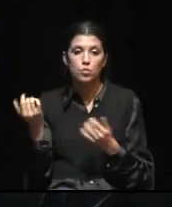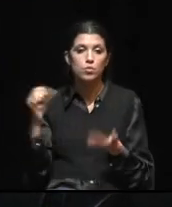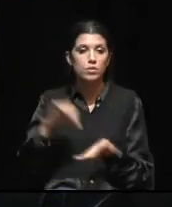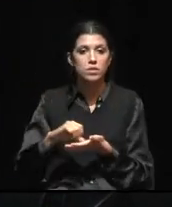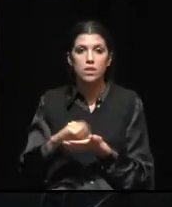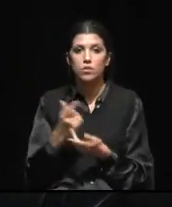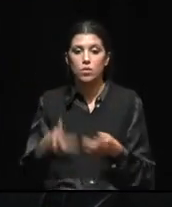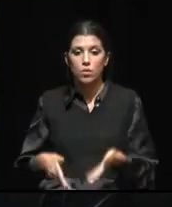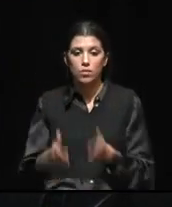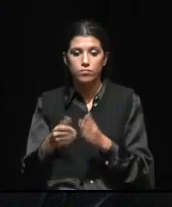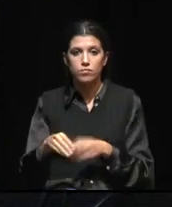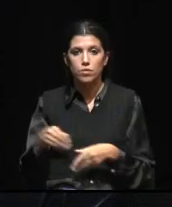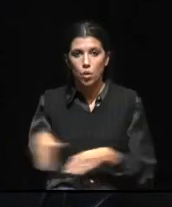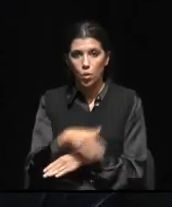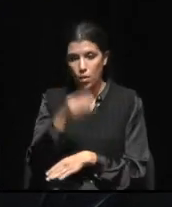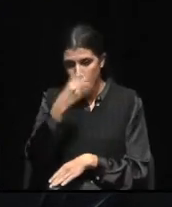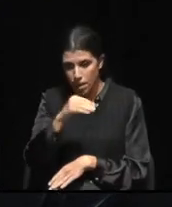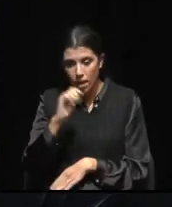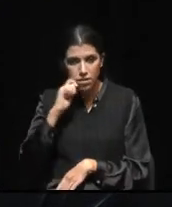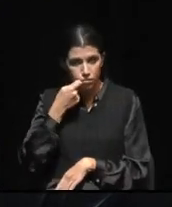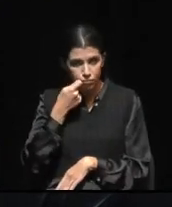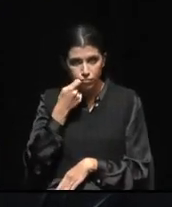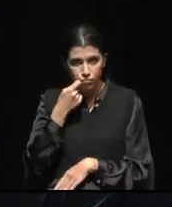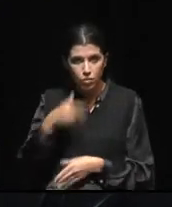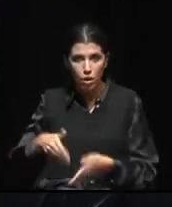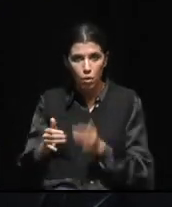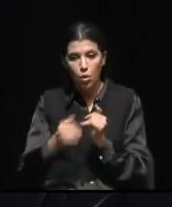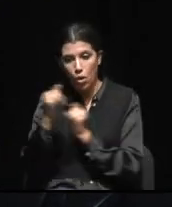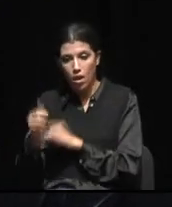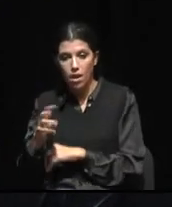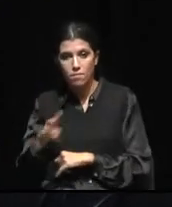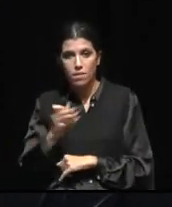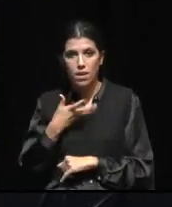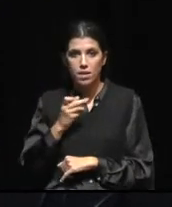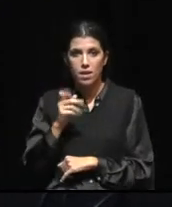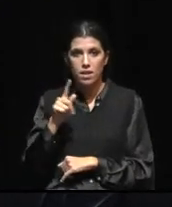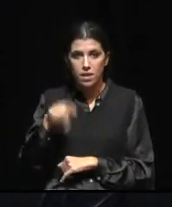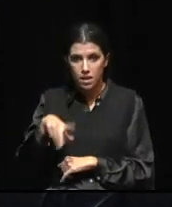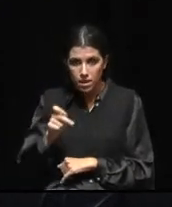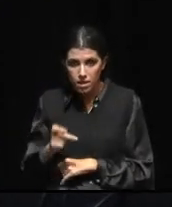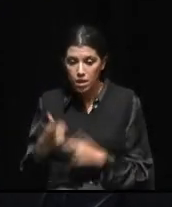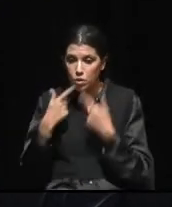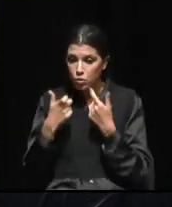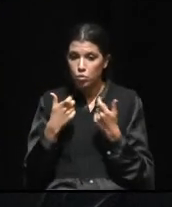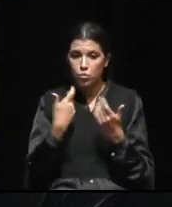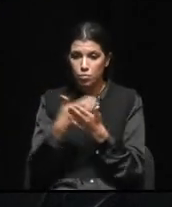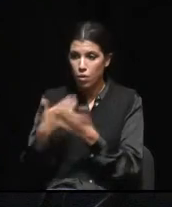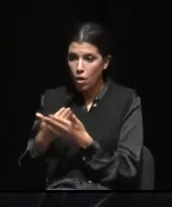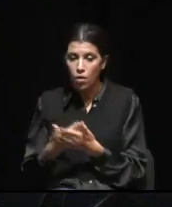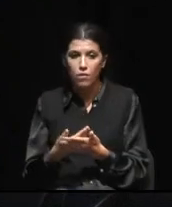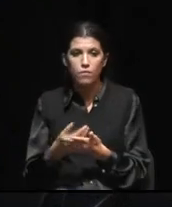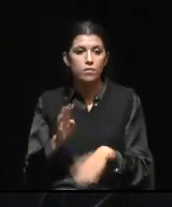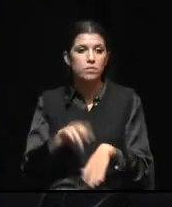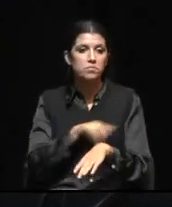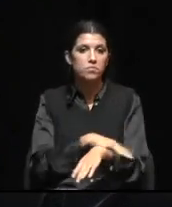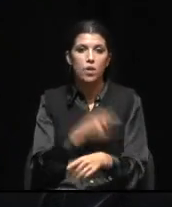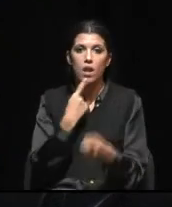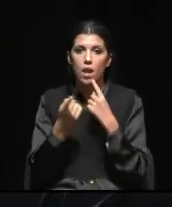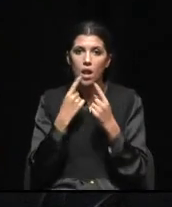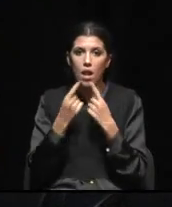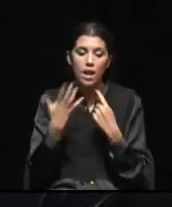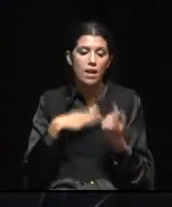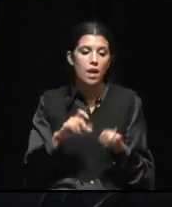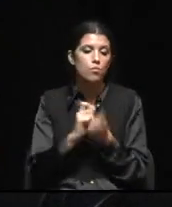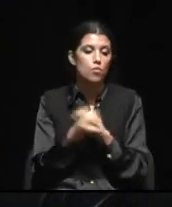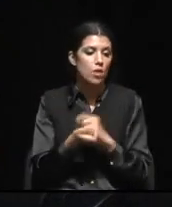feixo do trânsito da Rua da Prata continua a afetar a rua da Madalena tudo indicativo senhores Deputados de um executivo proclamador que tudo